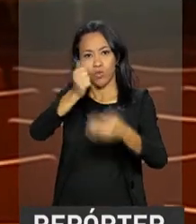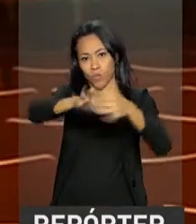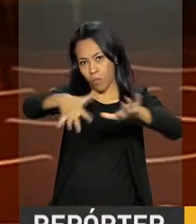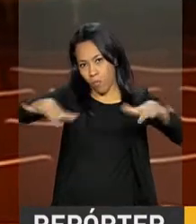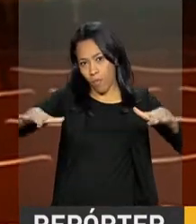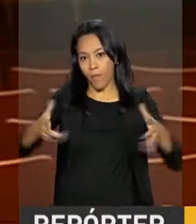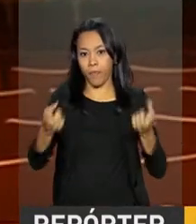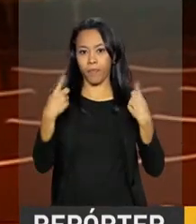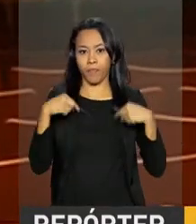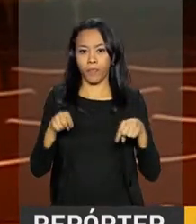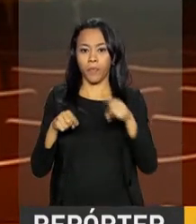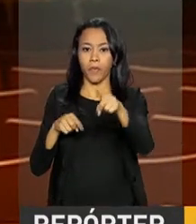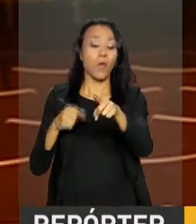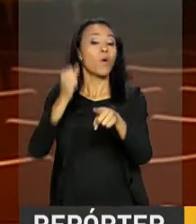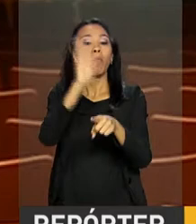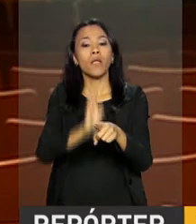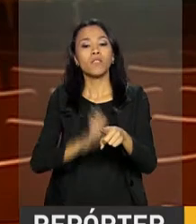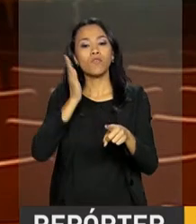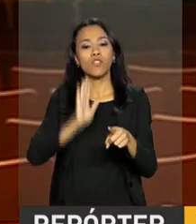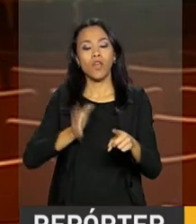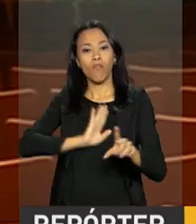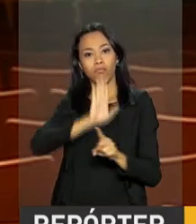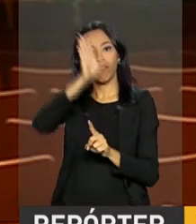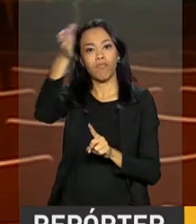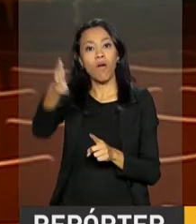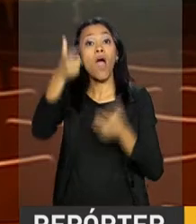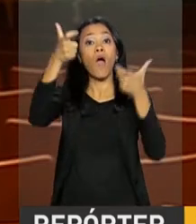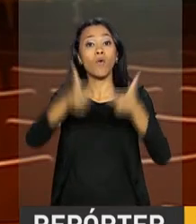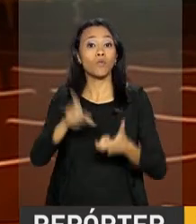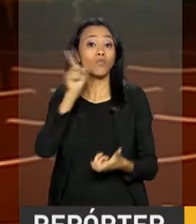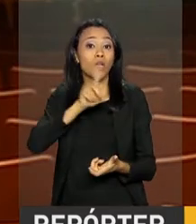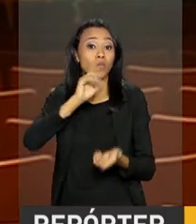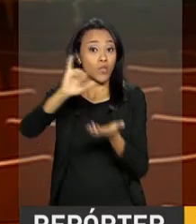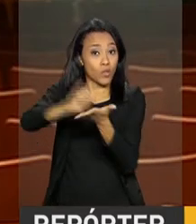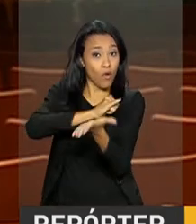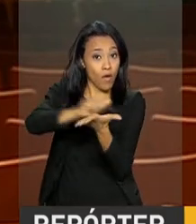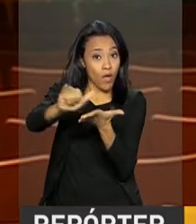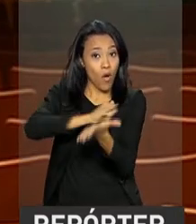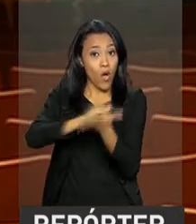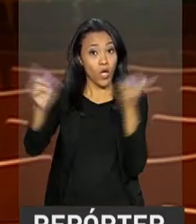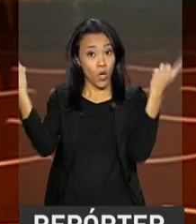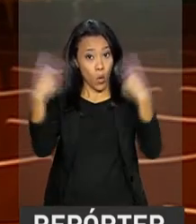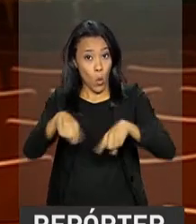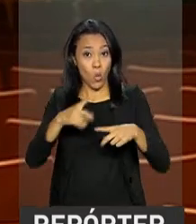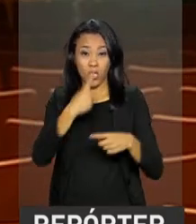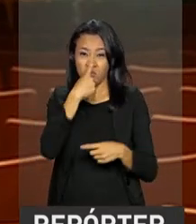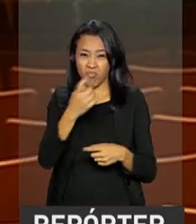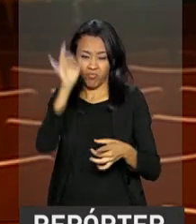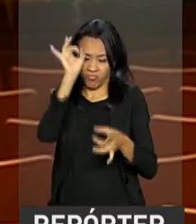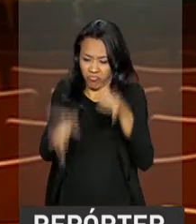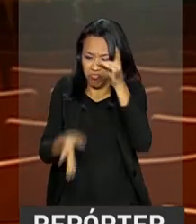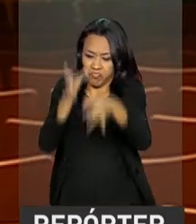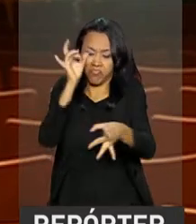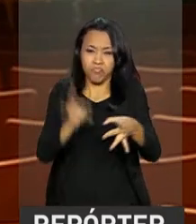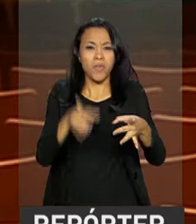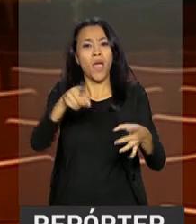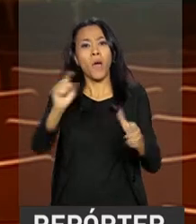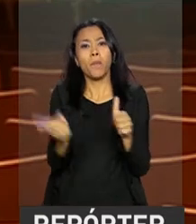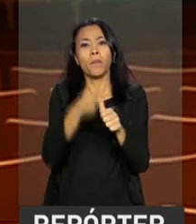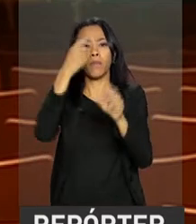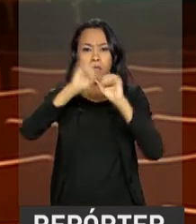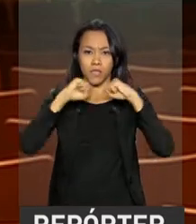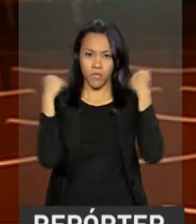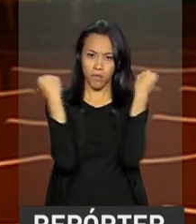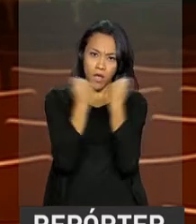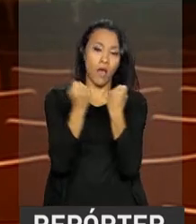compromisso voluntário na copa na conferência de nova york de combate ao lixo do mar e isso está combinando com esse nosso primeiro seminário estamos dando o pontapé